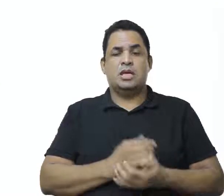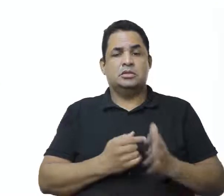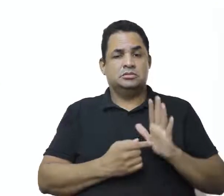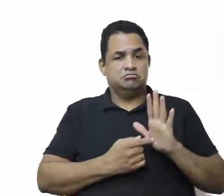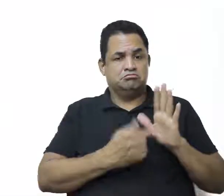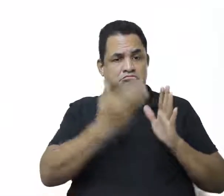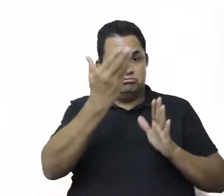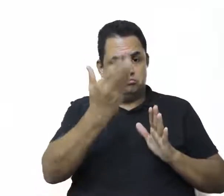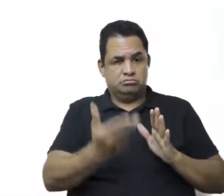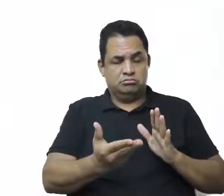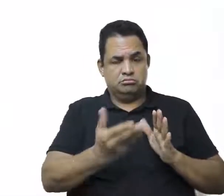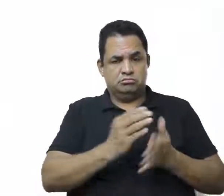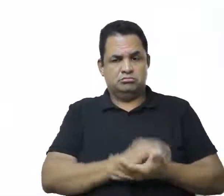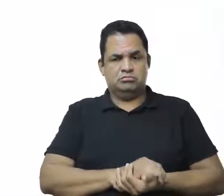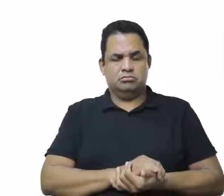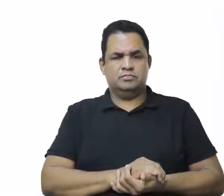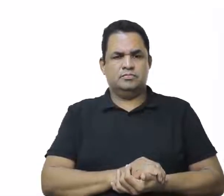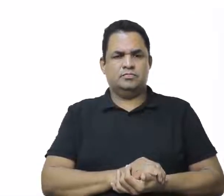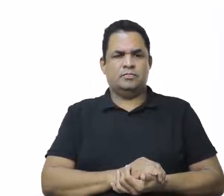aqui